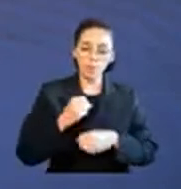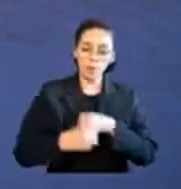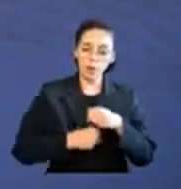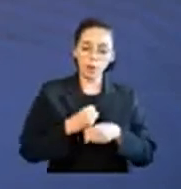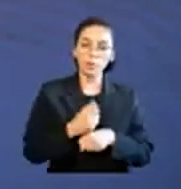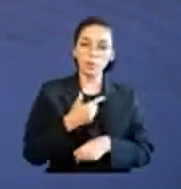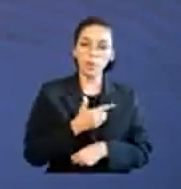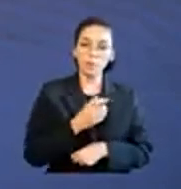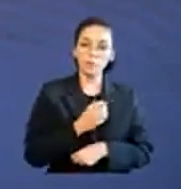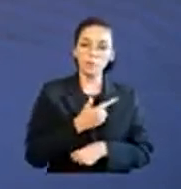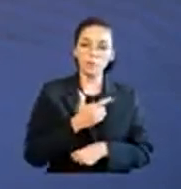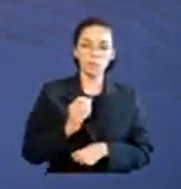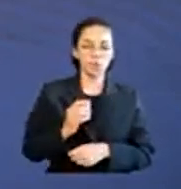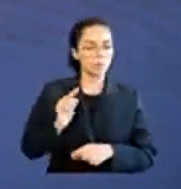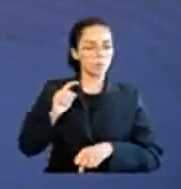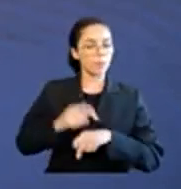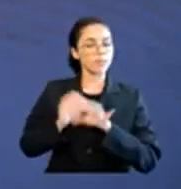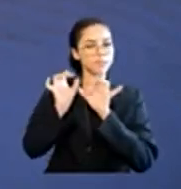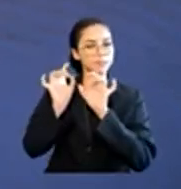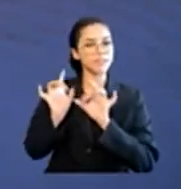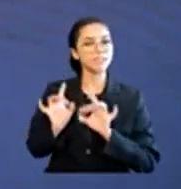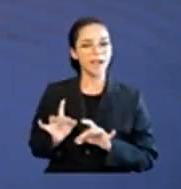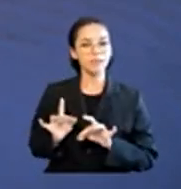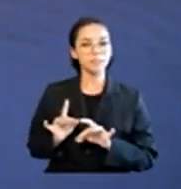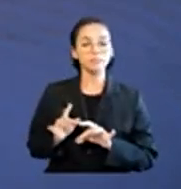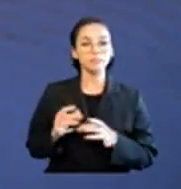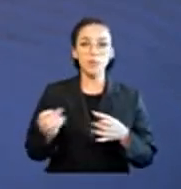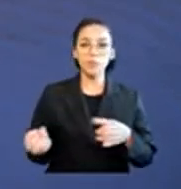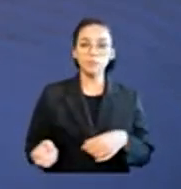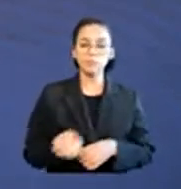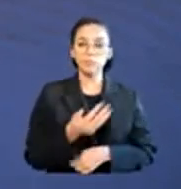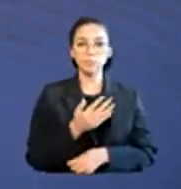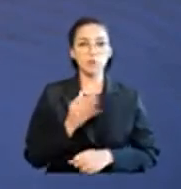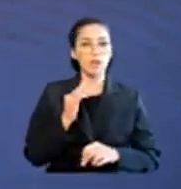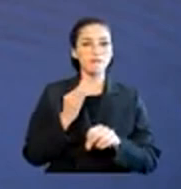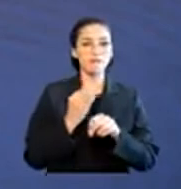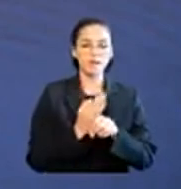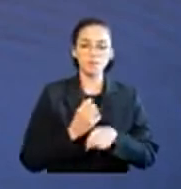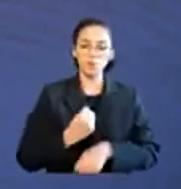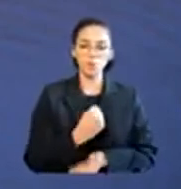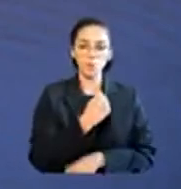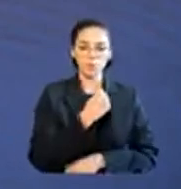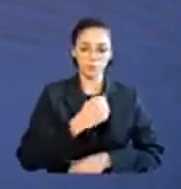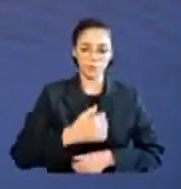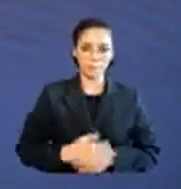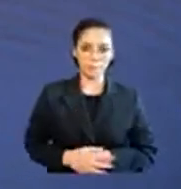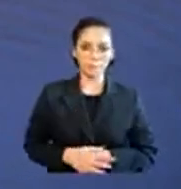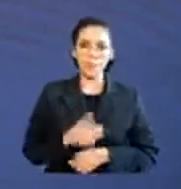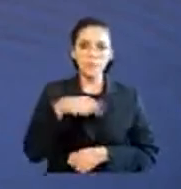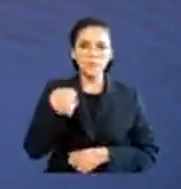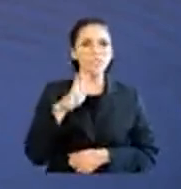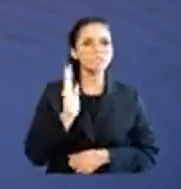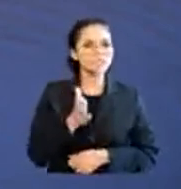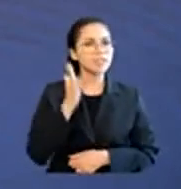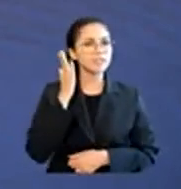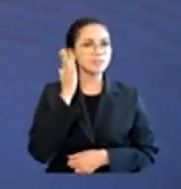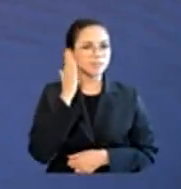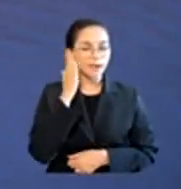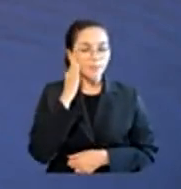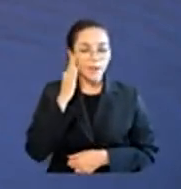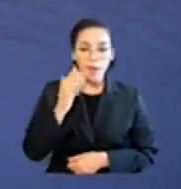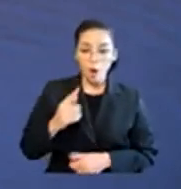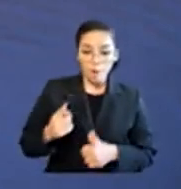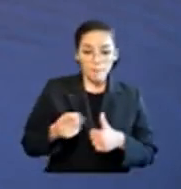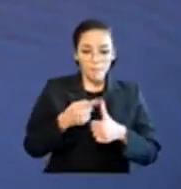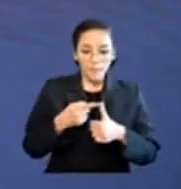2022, com o lançamento do novo Fiat Scudo. Como vocês sabem, esse é o primeiro de muitos lançamentos